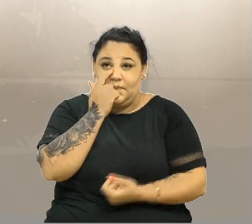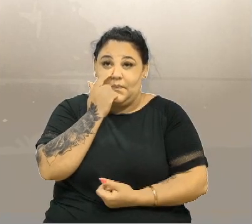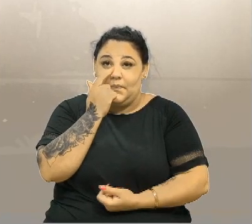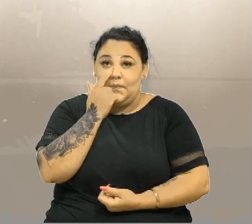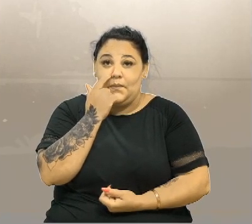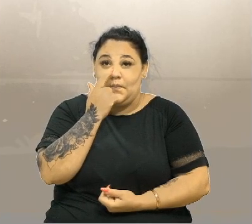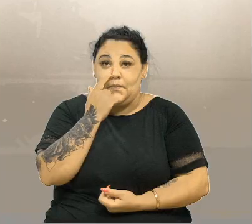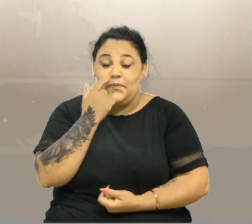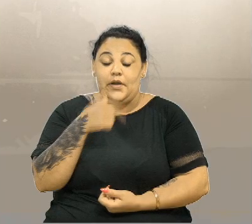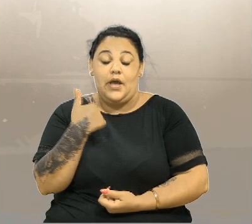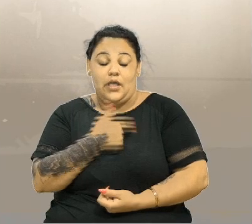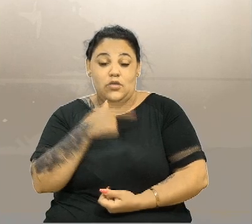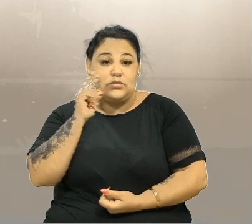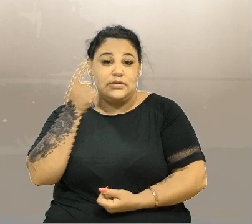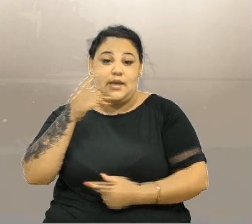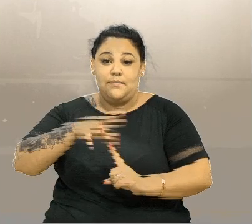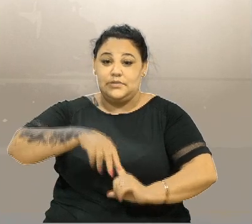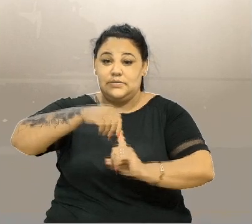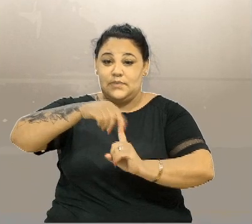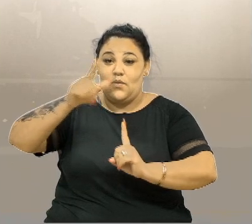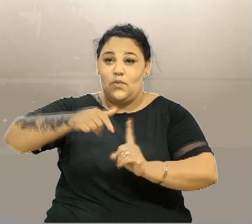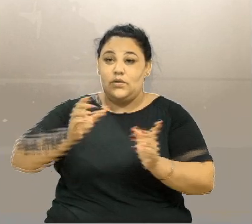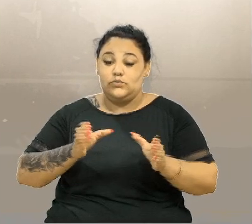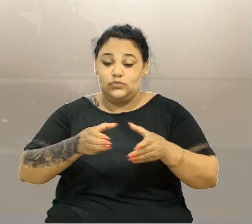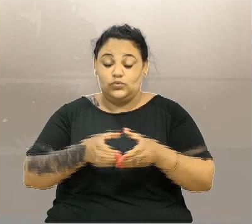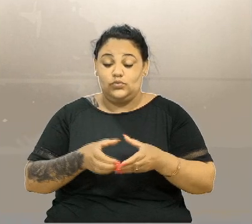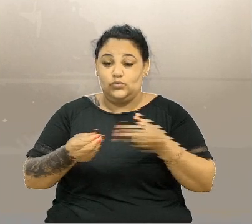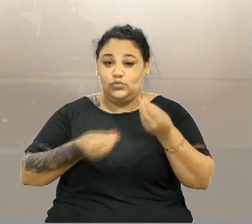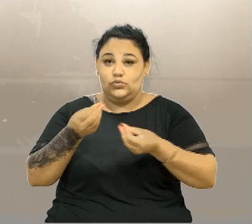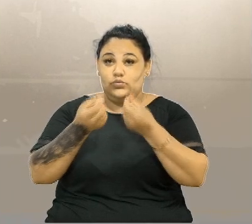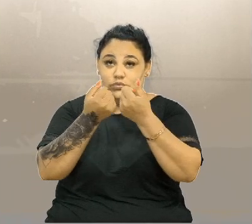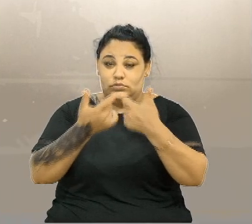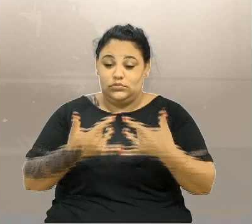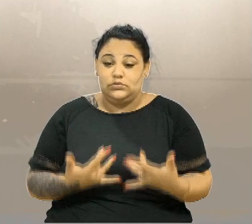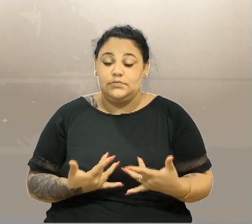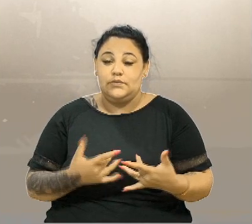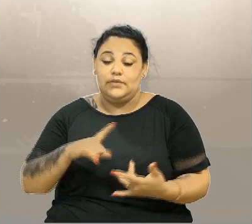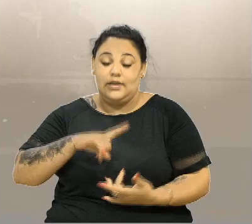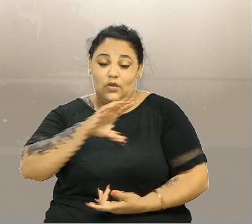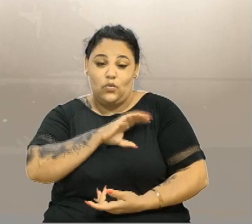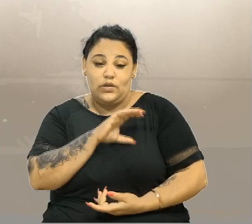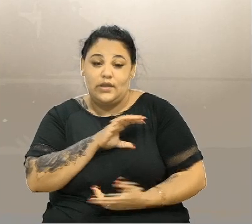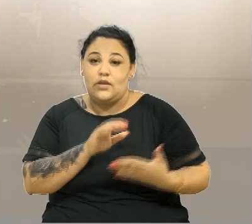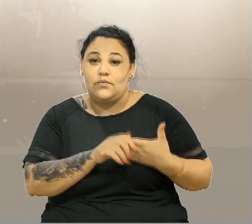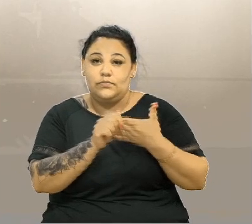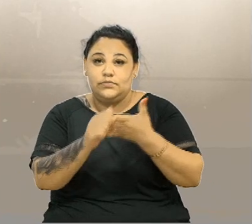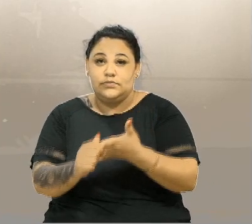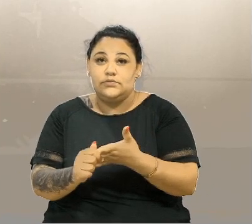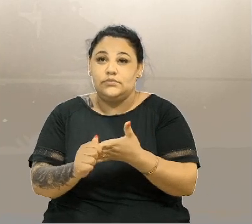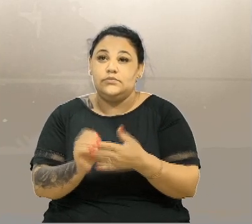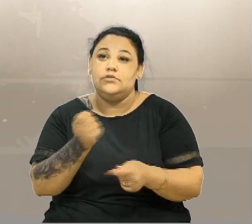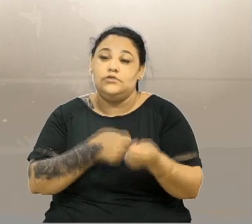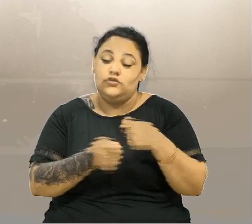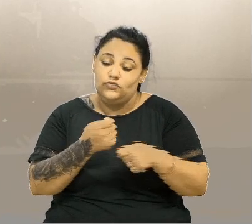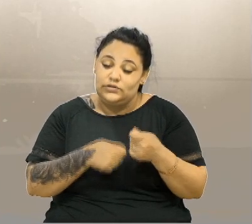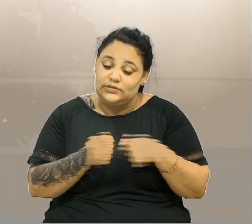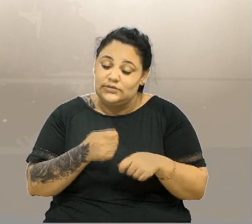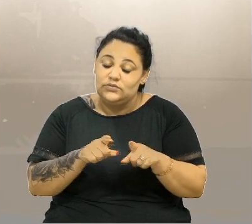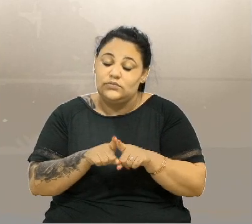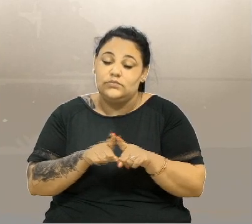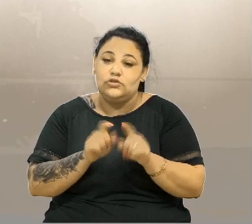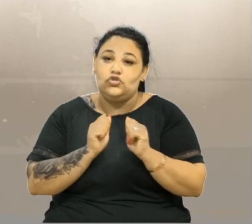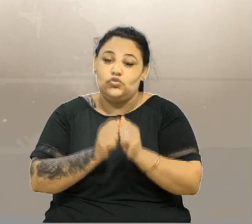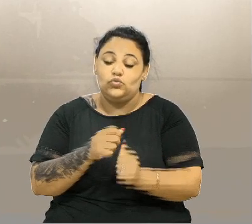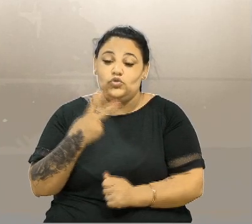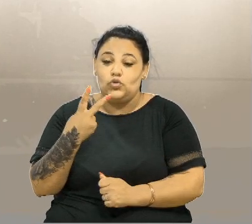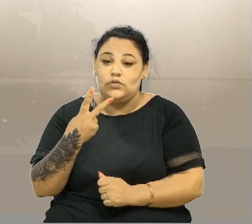A nossa ideia é que a equipe, então, como eu passei, seja um coordenador, um agente administrativo, 2